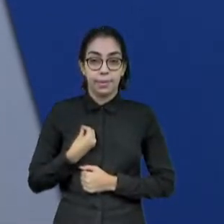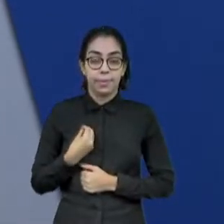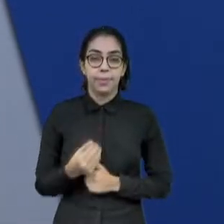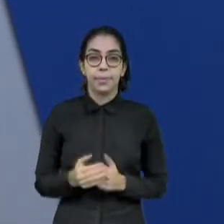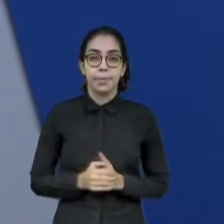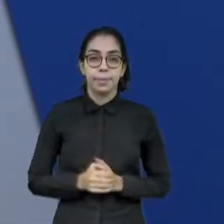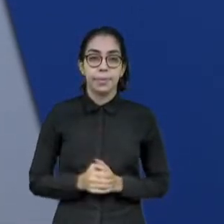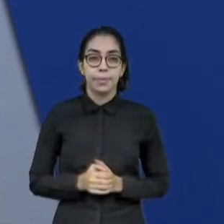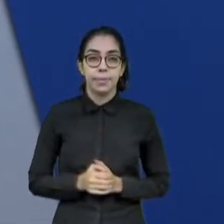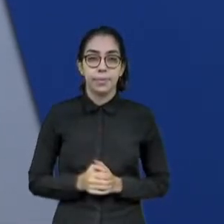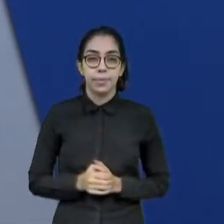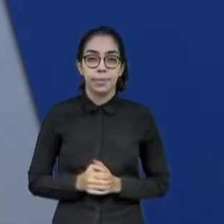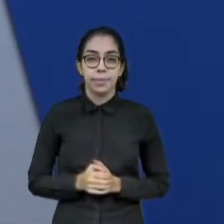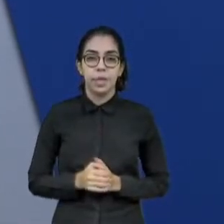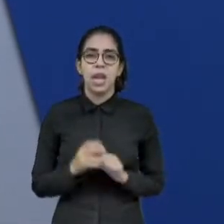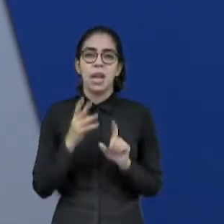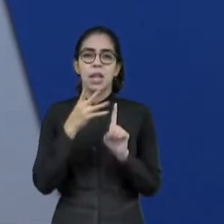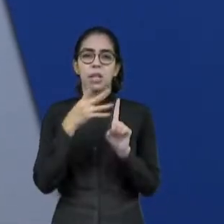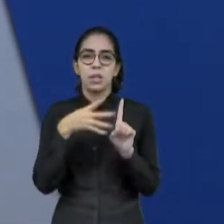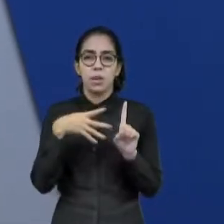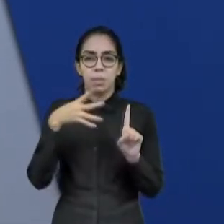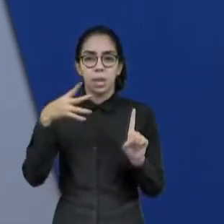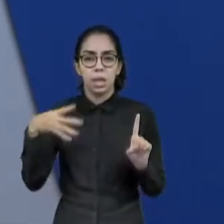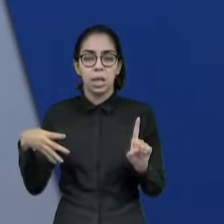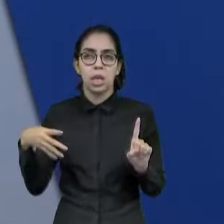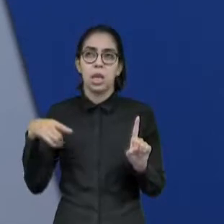irmã Maria Imelda. Pessoal LGBTQI+, uhum. Mais,